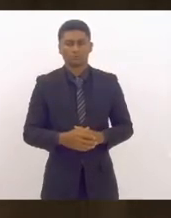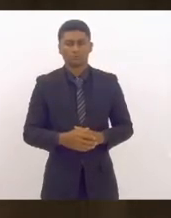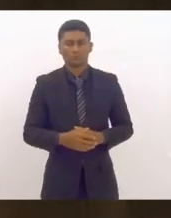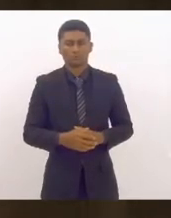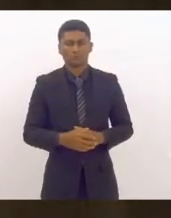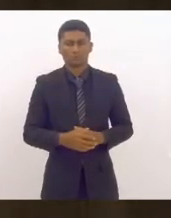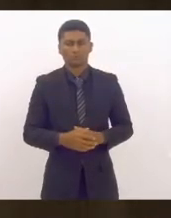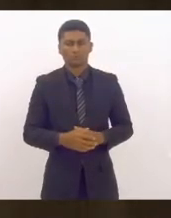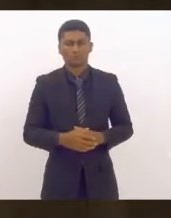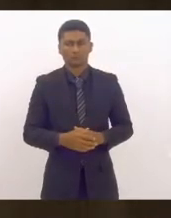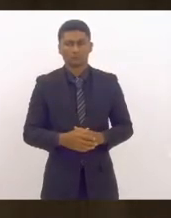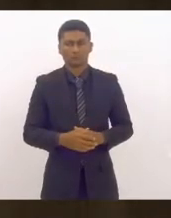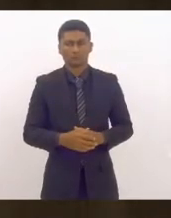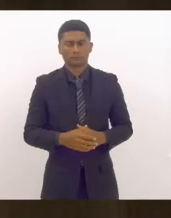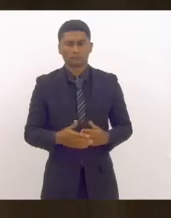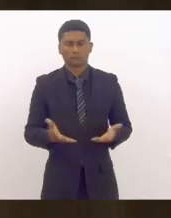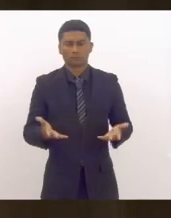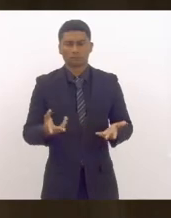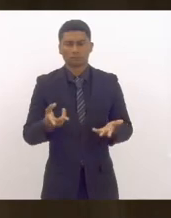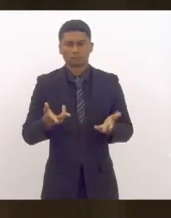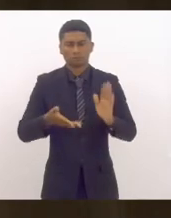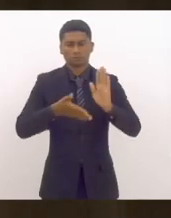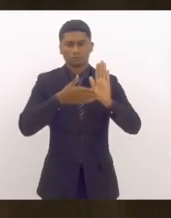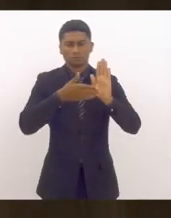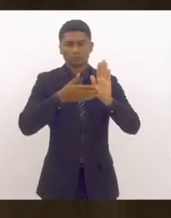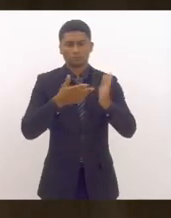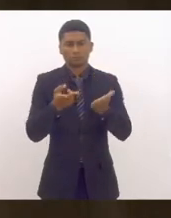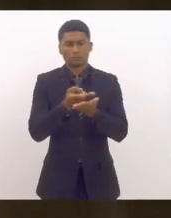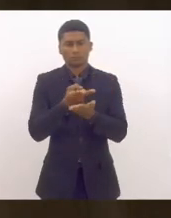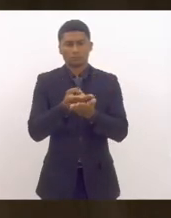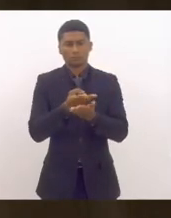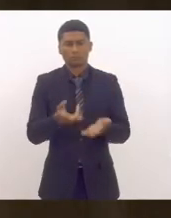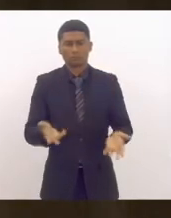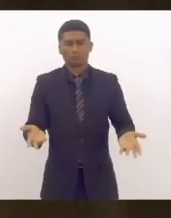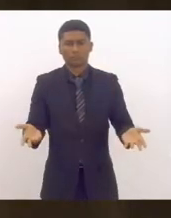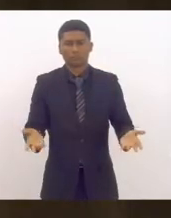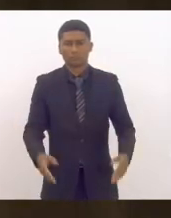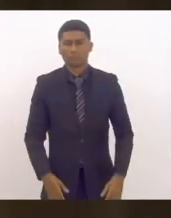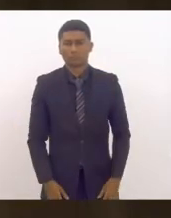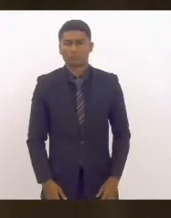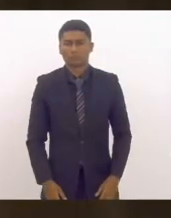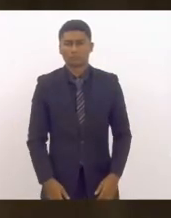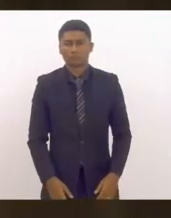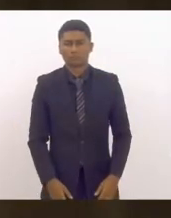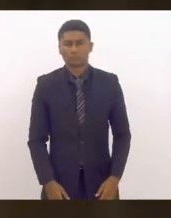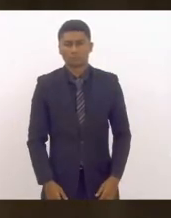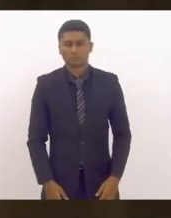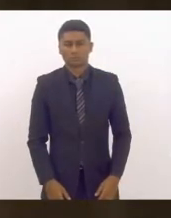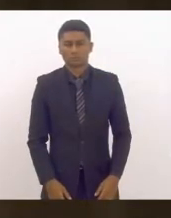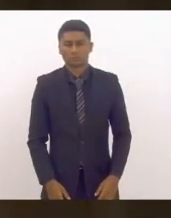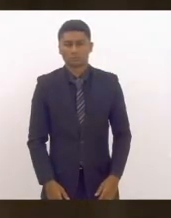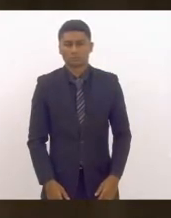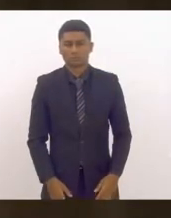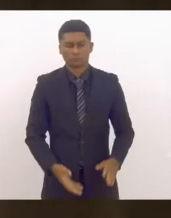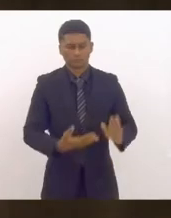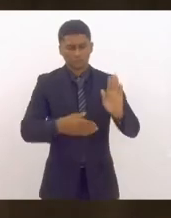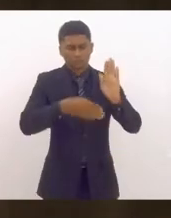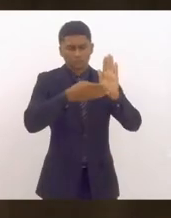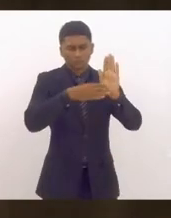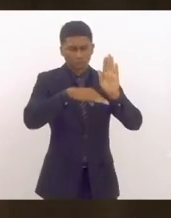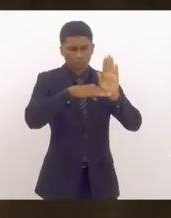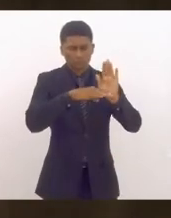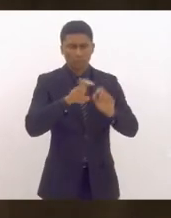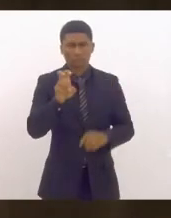É o quinto projeto. Está errado a pauta, senhor presidente. Já está no quinto. Então está certa, pode ser. Está no quinto, está no quarto